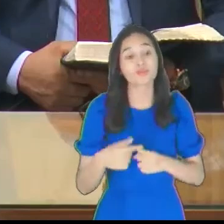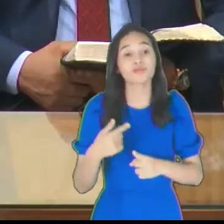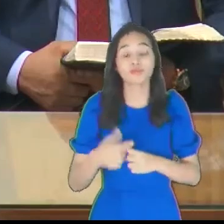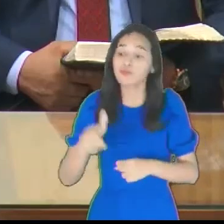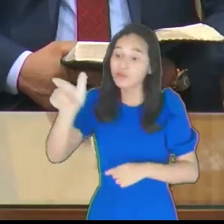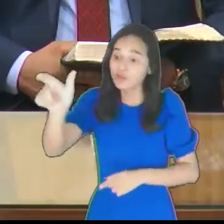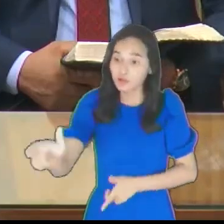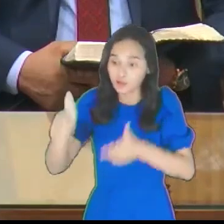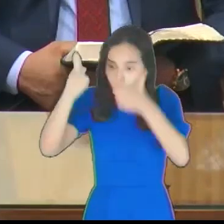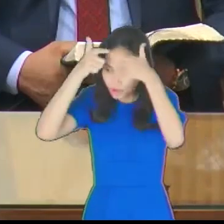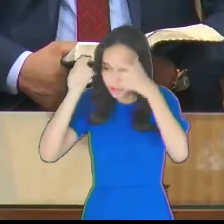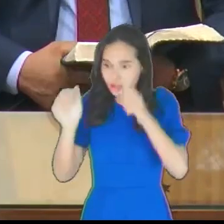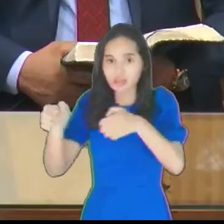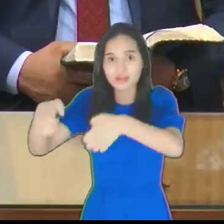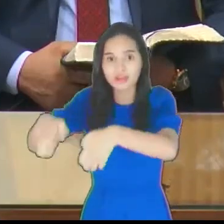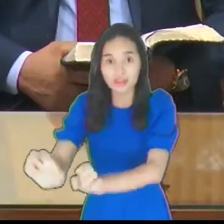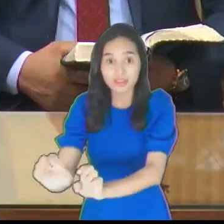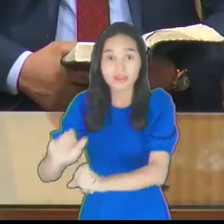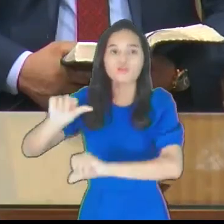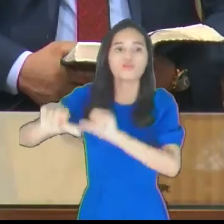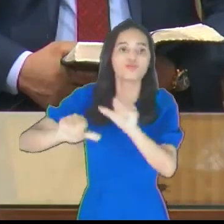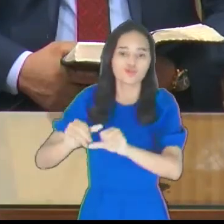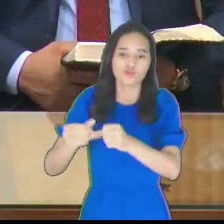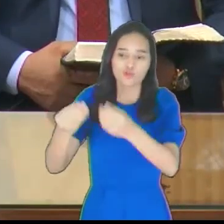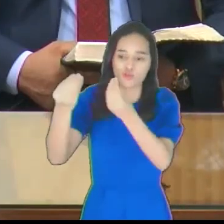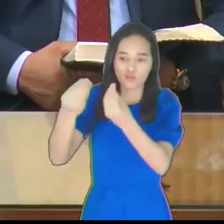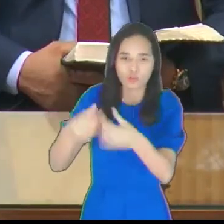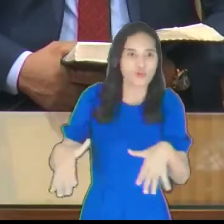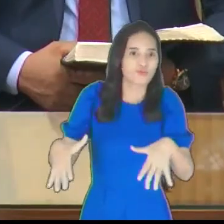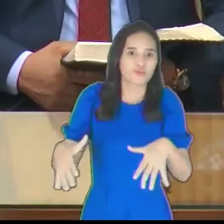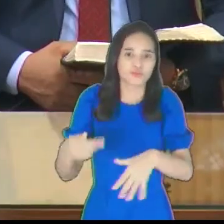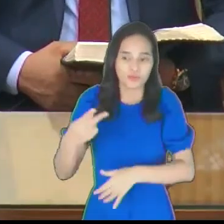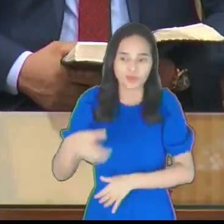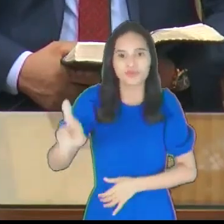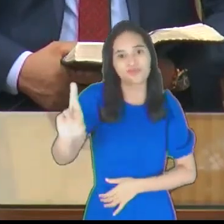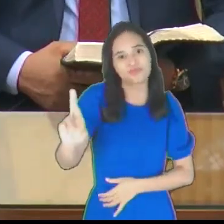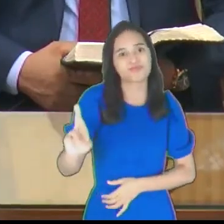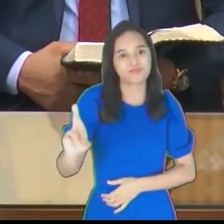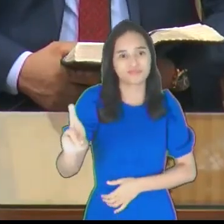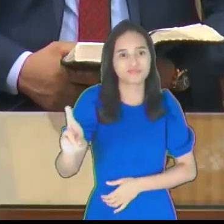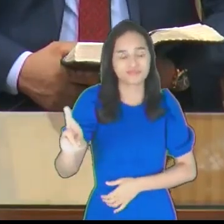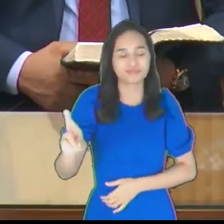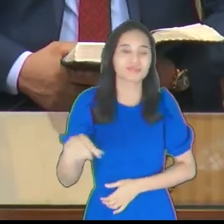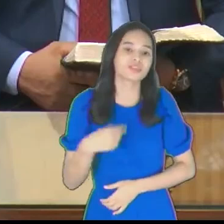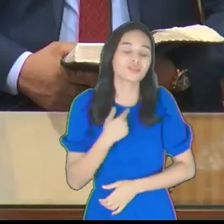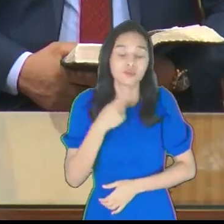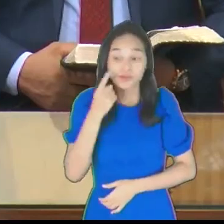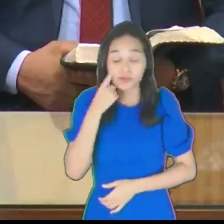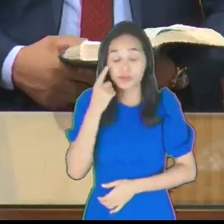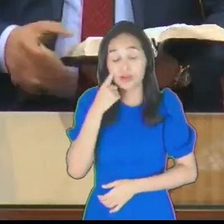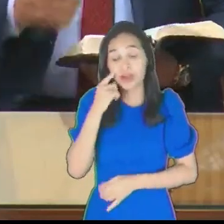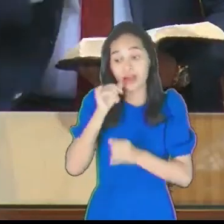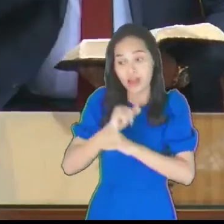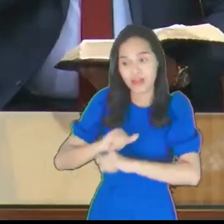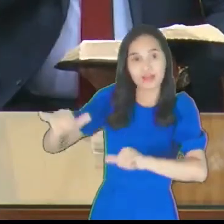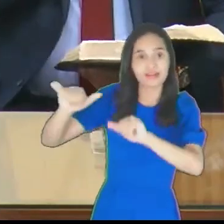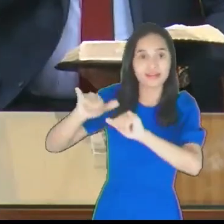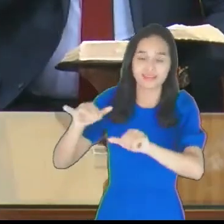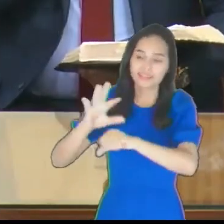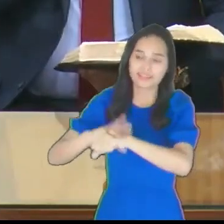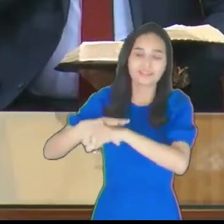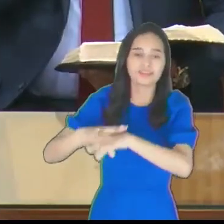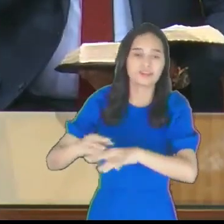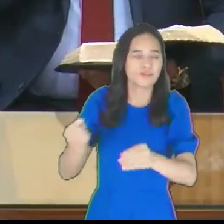ele mudou, e mudou para pior. Meus amados irmãos, nós vemos que a notícia da cura, olha que